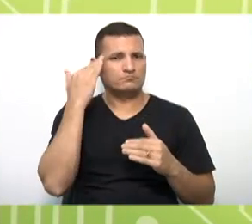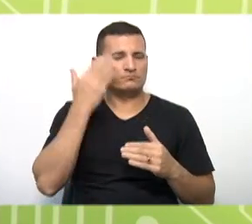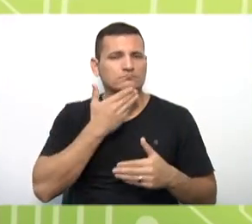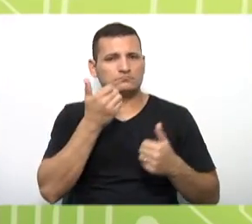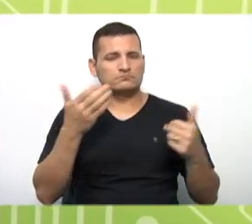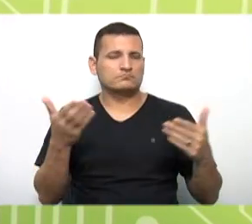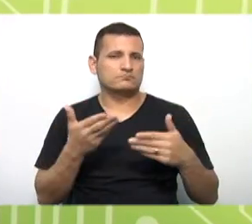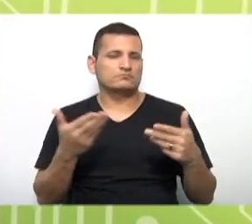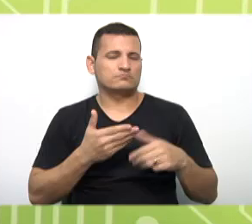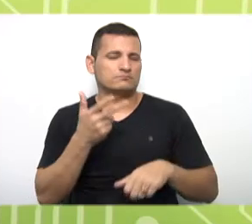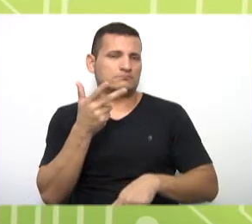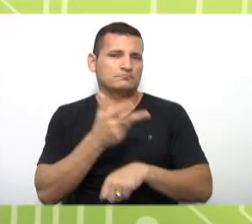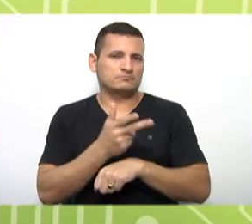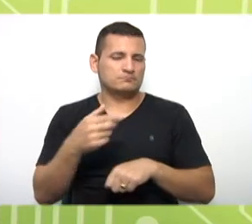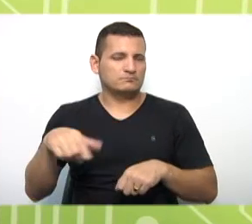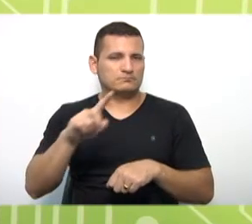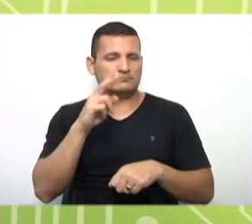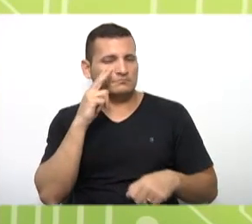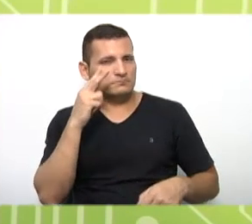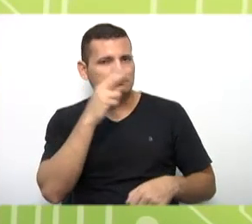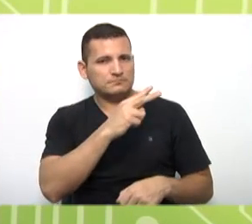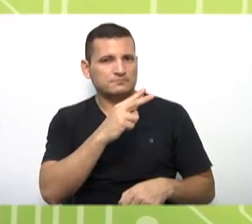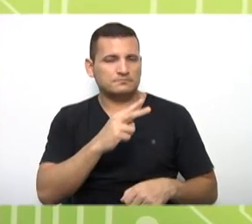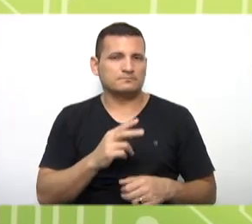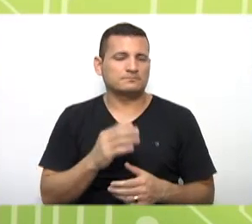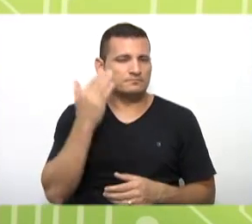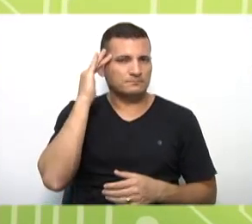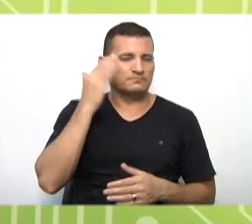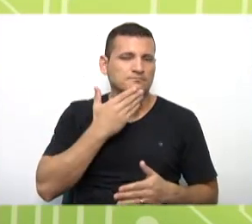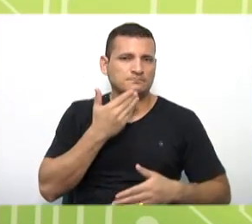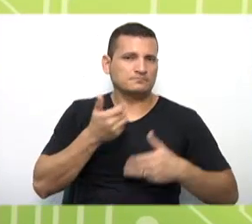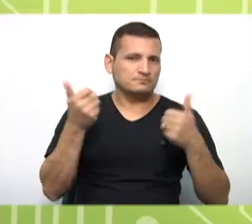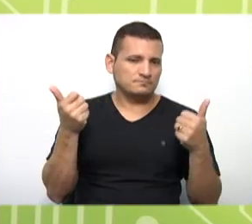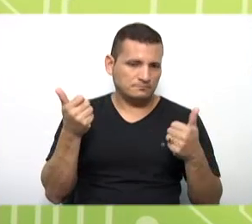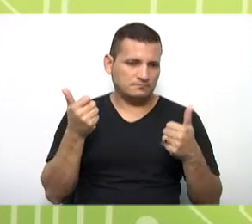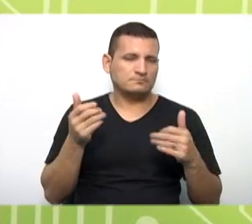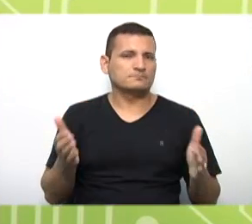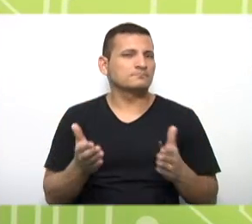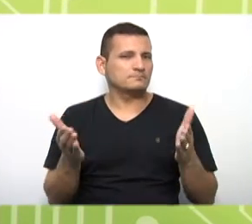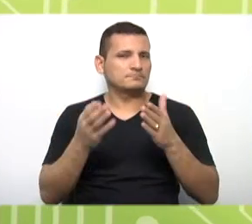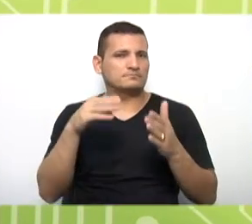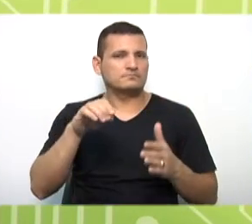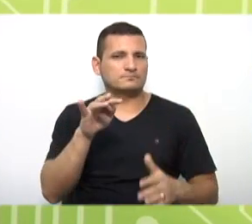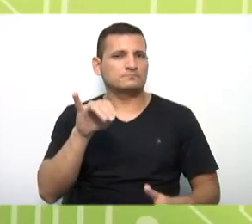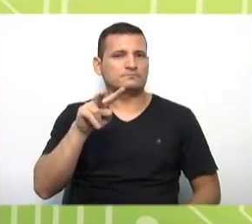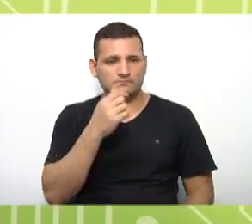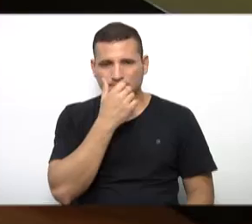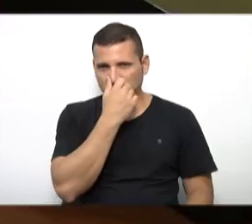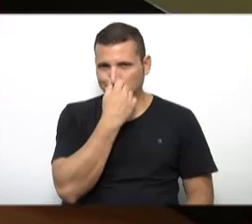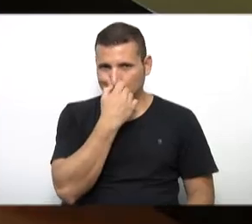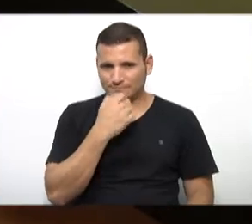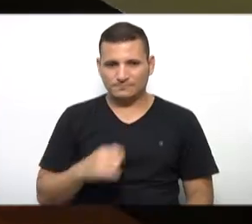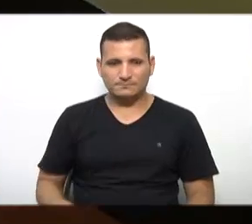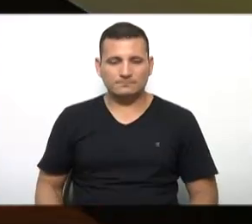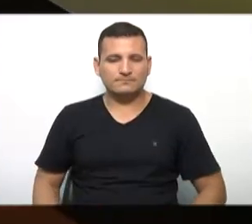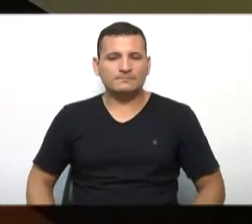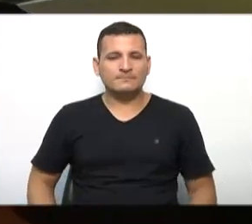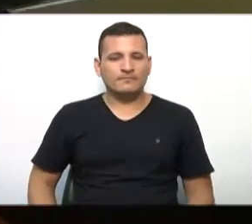externa que nós trouxemos aí para vocês, que vocês compreendam melhor a motivação nas relações humanas.